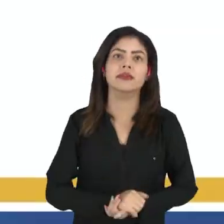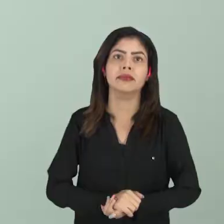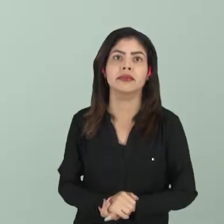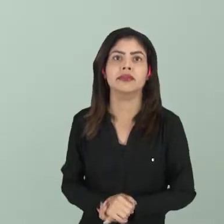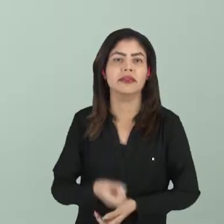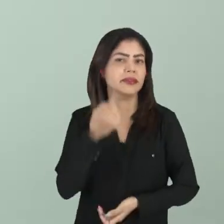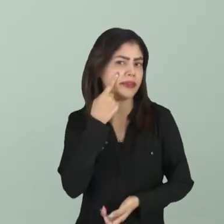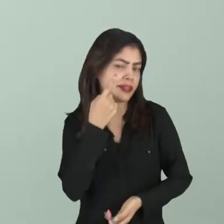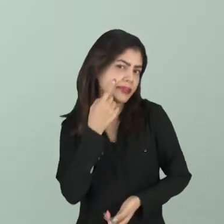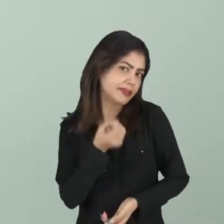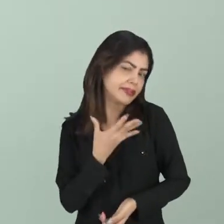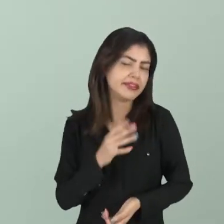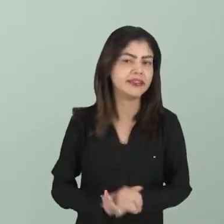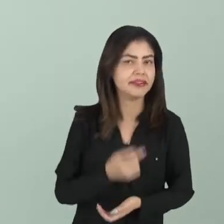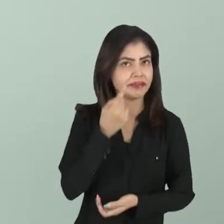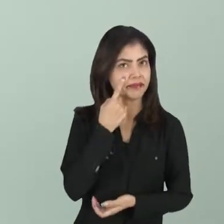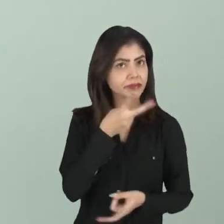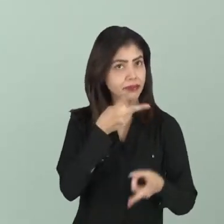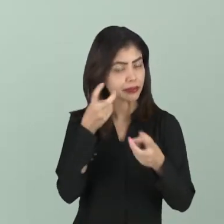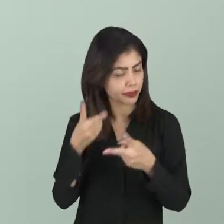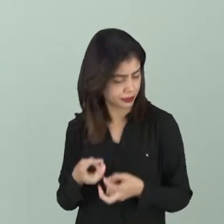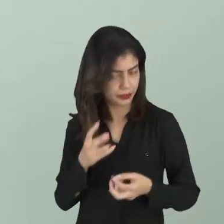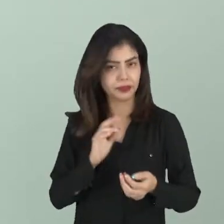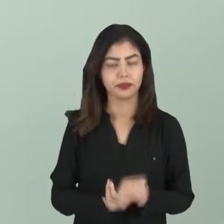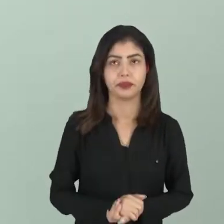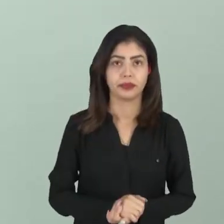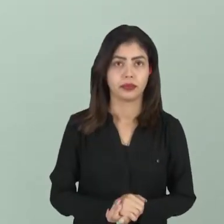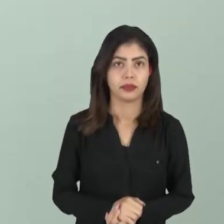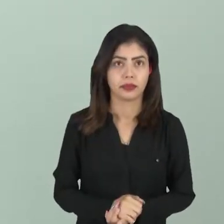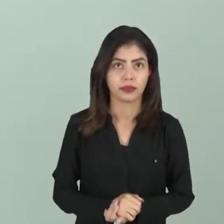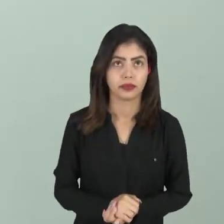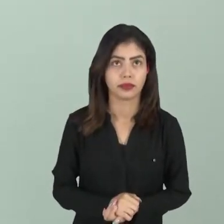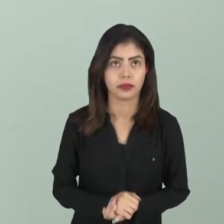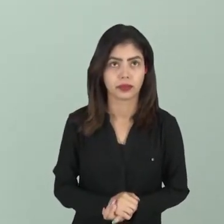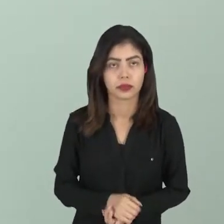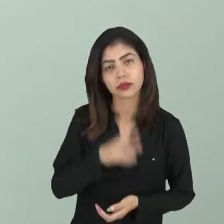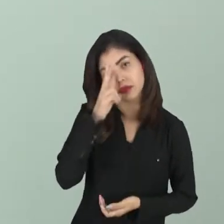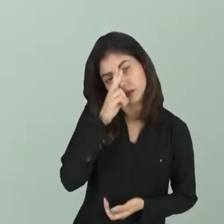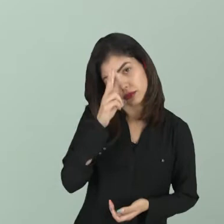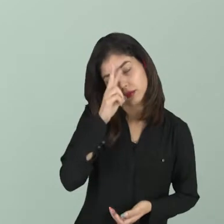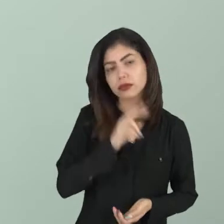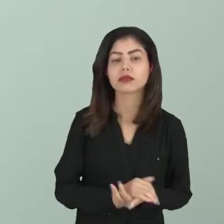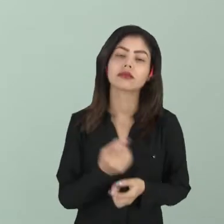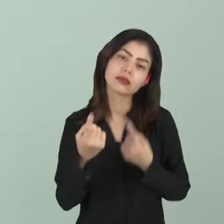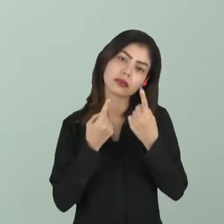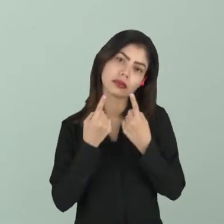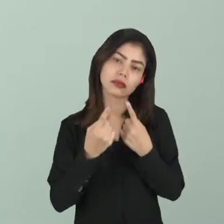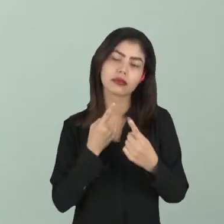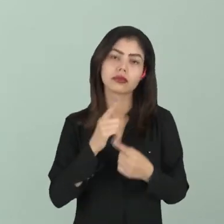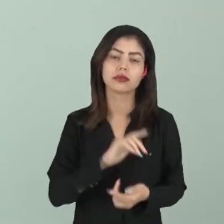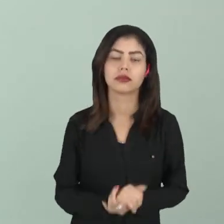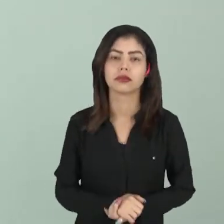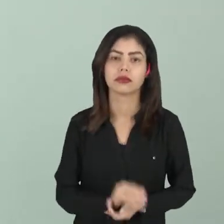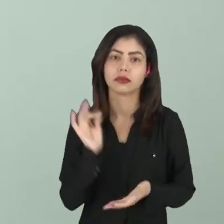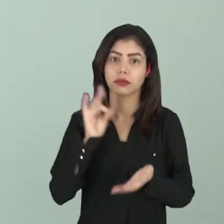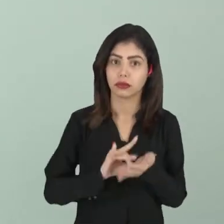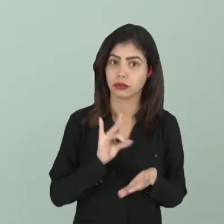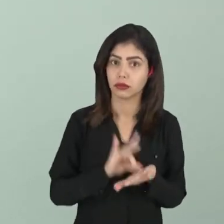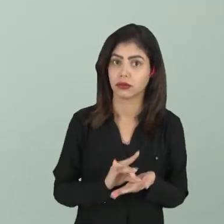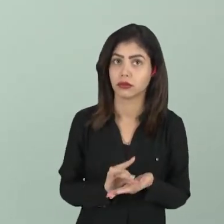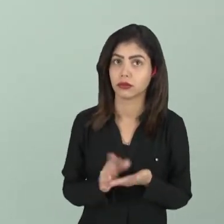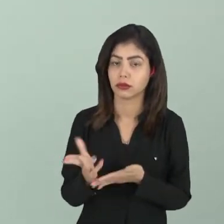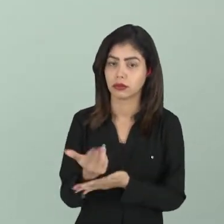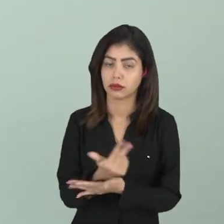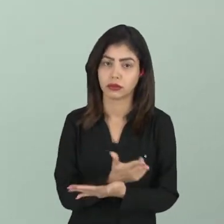arte. O que é interessante vocês notarem? Que lembram, a gente vem discutindo sobre o fato de